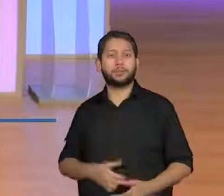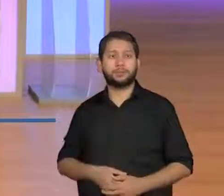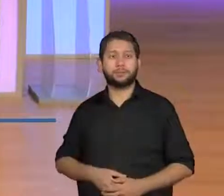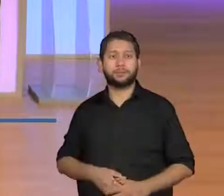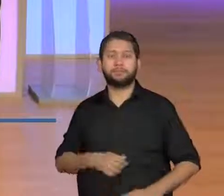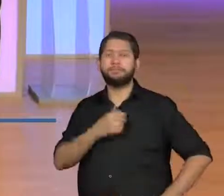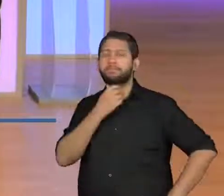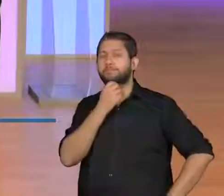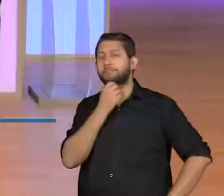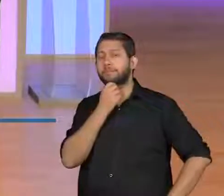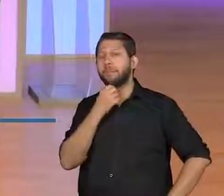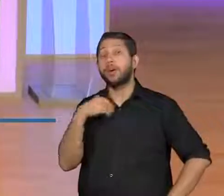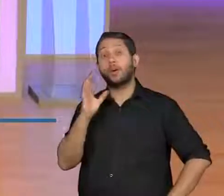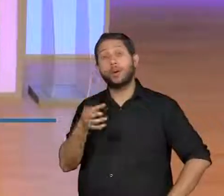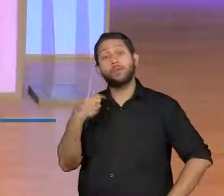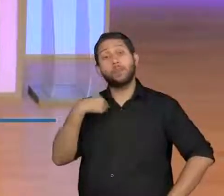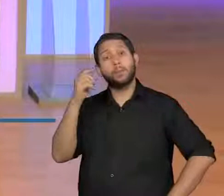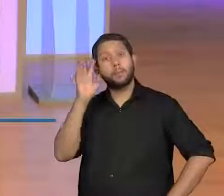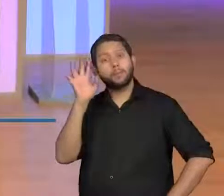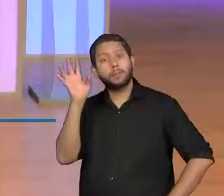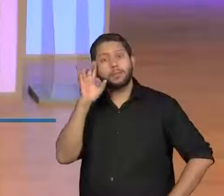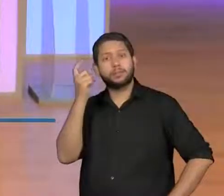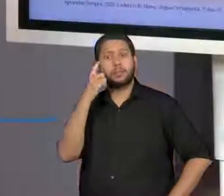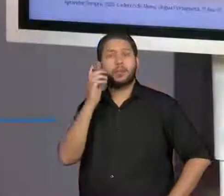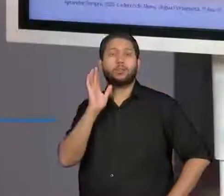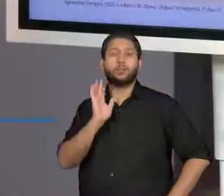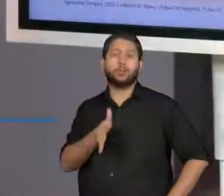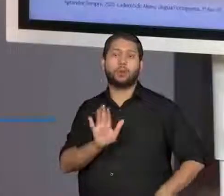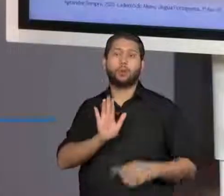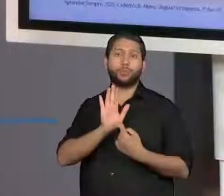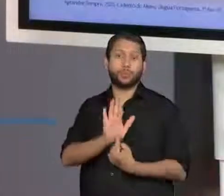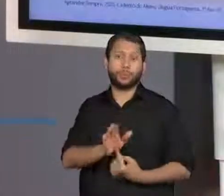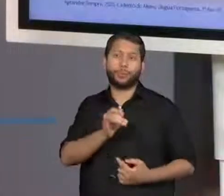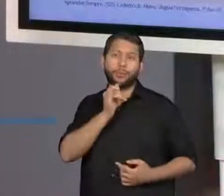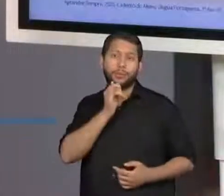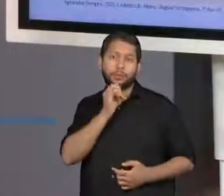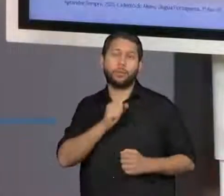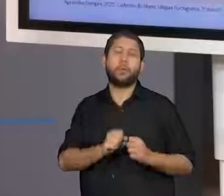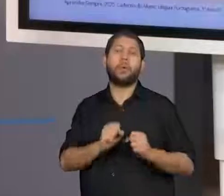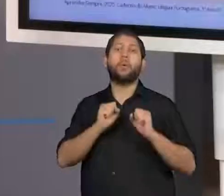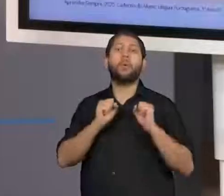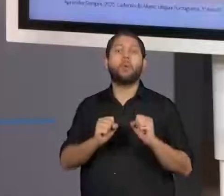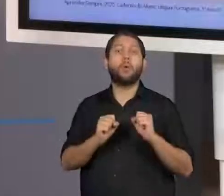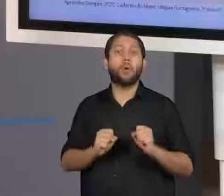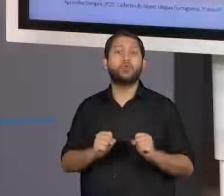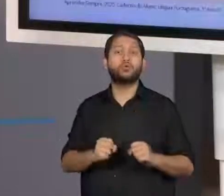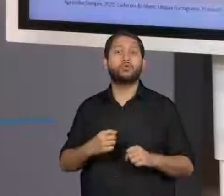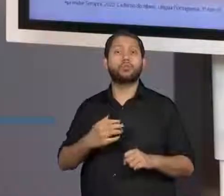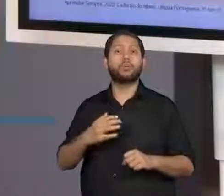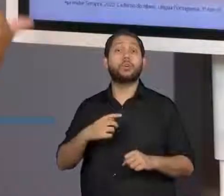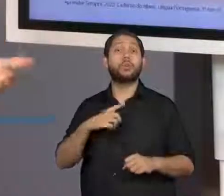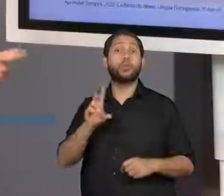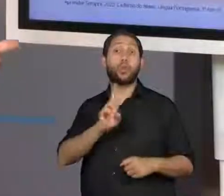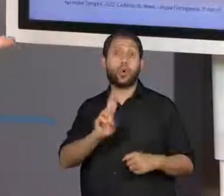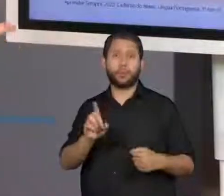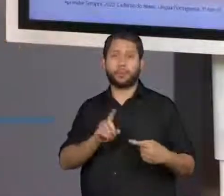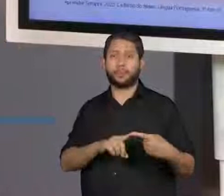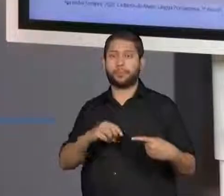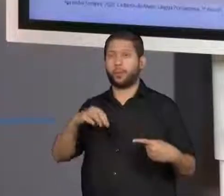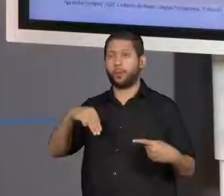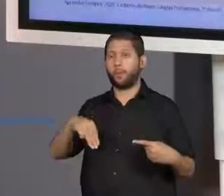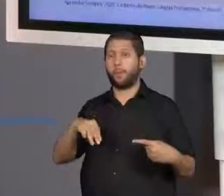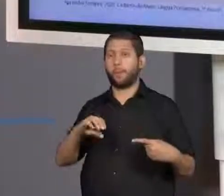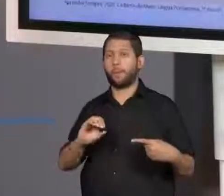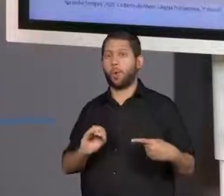pensando aí em toda essa estrutura, nós já vemos que, olha só, pode aparecer como modo de fazer ou modo de